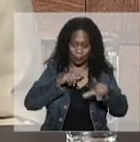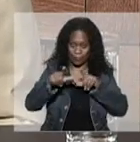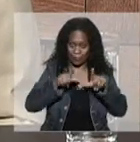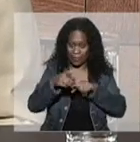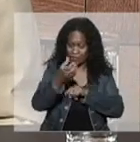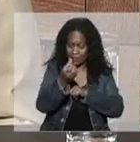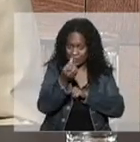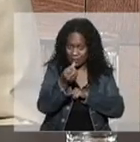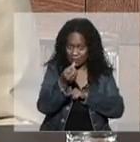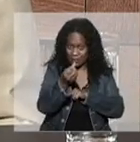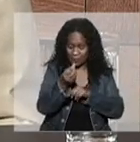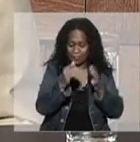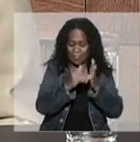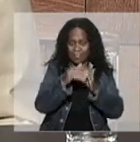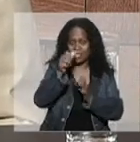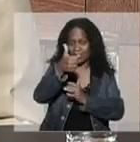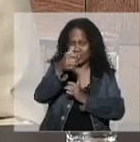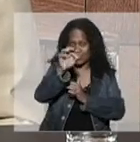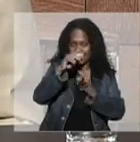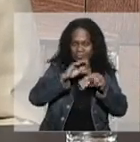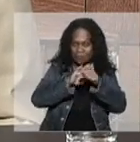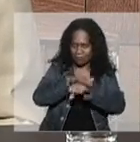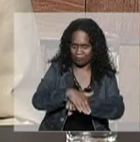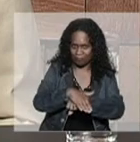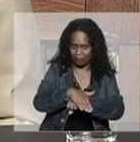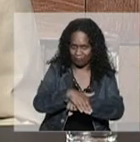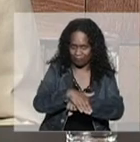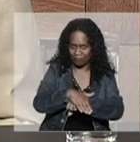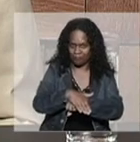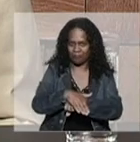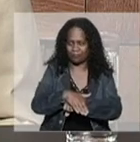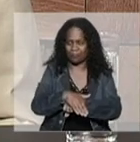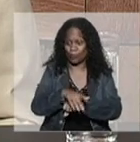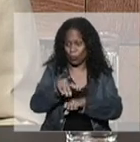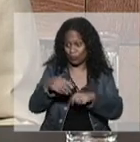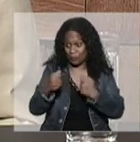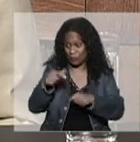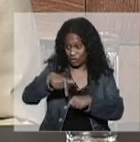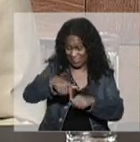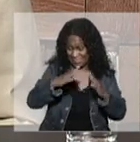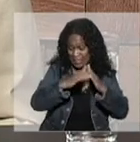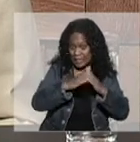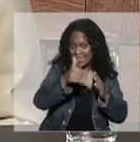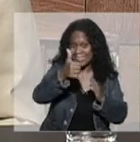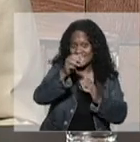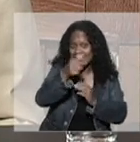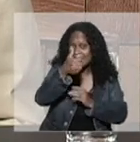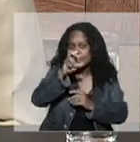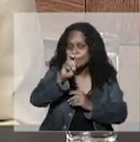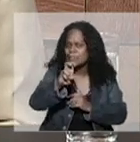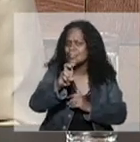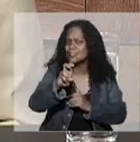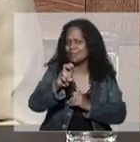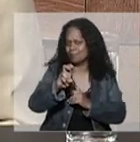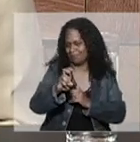trabalhar de 6 da noite às 10 da noite. Ela falou assim, você tem que chegar em casa às